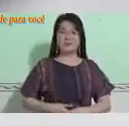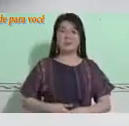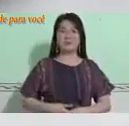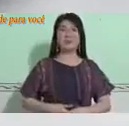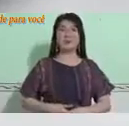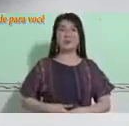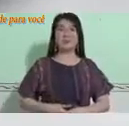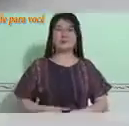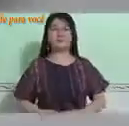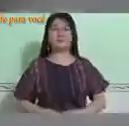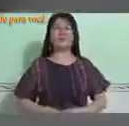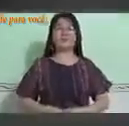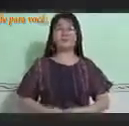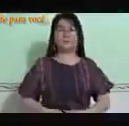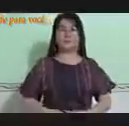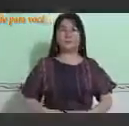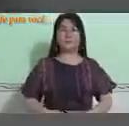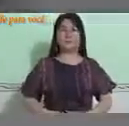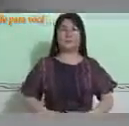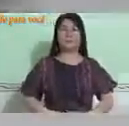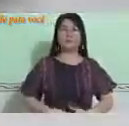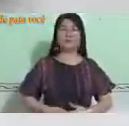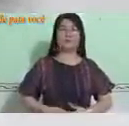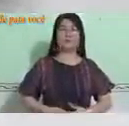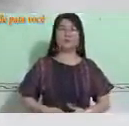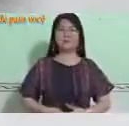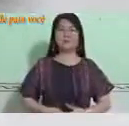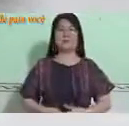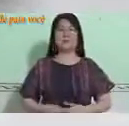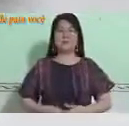sérios danos no sistema reprodutor da mulher.